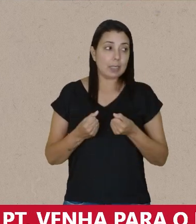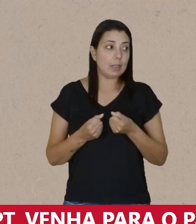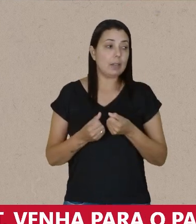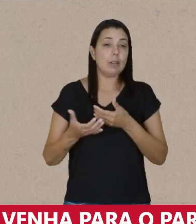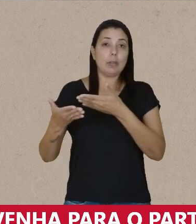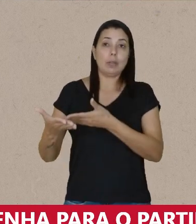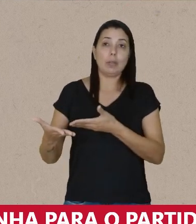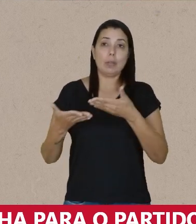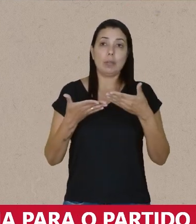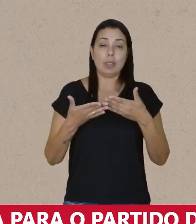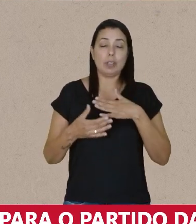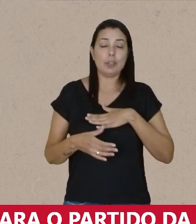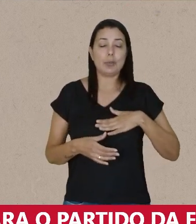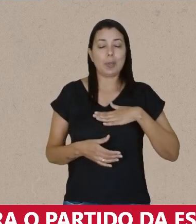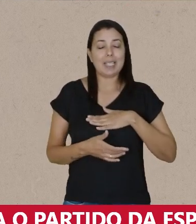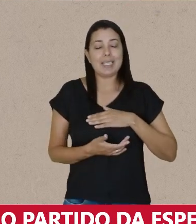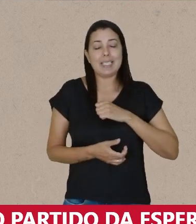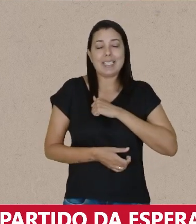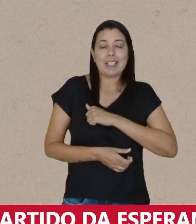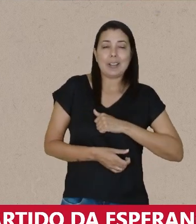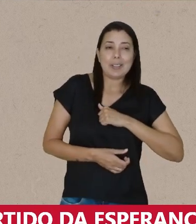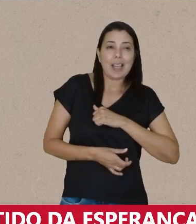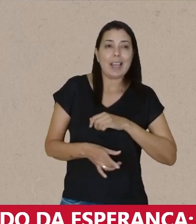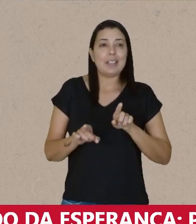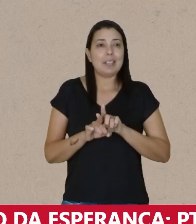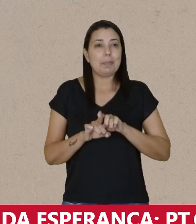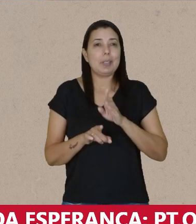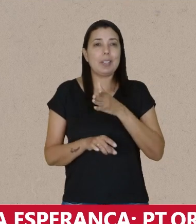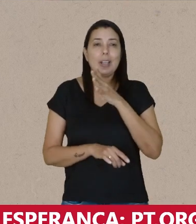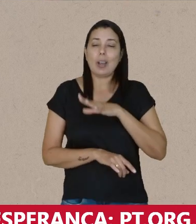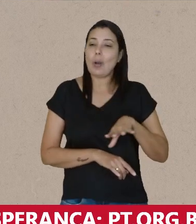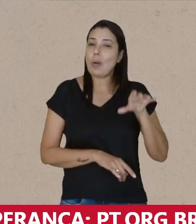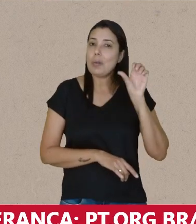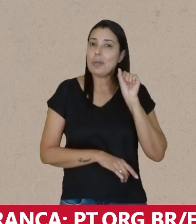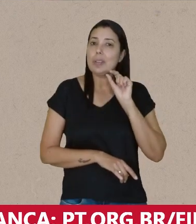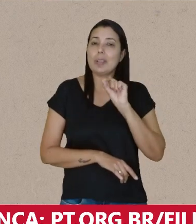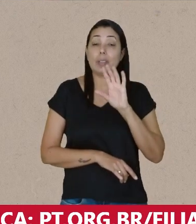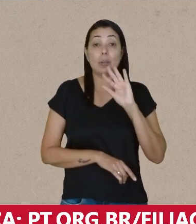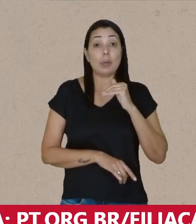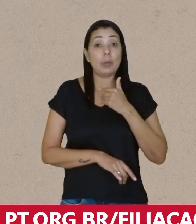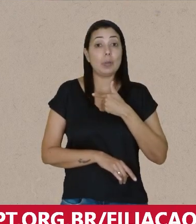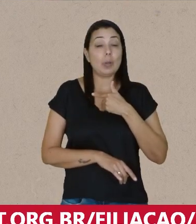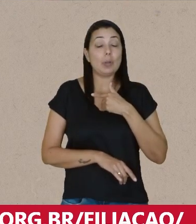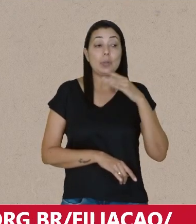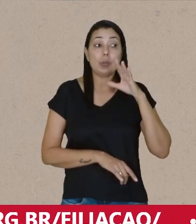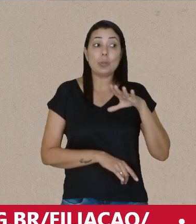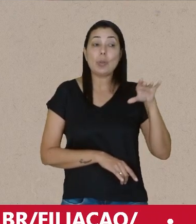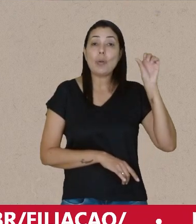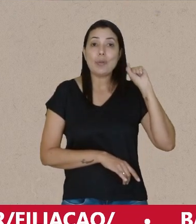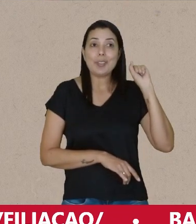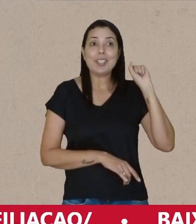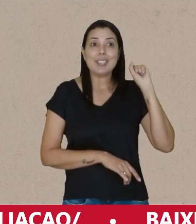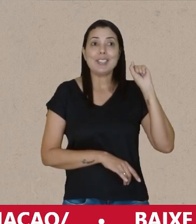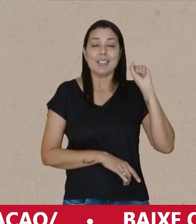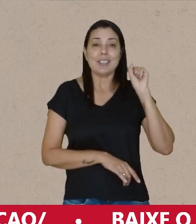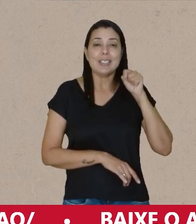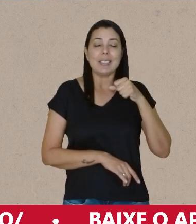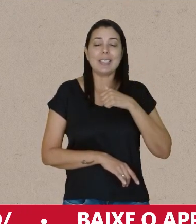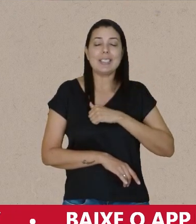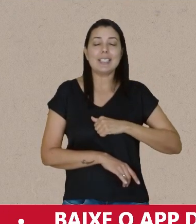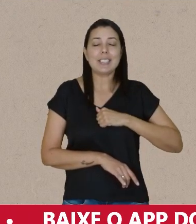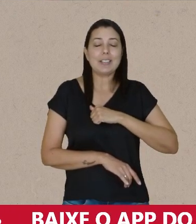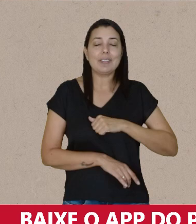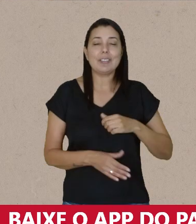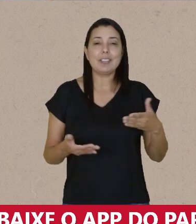um prazer, matando a saudade também, como eu estava ouvindo você dizer que os nossos ouvintes estão com saudade